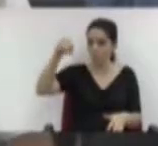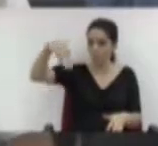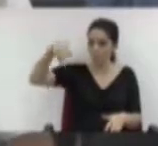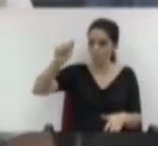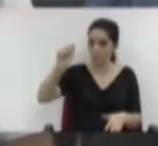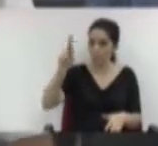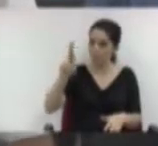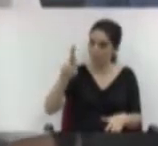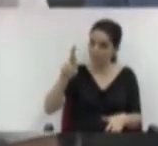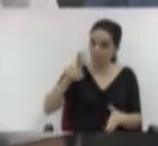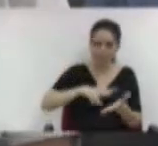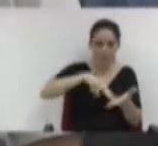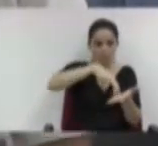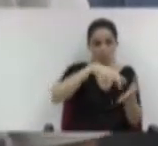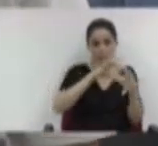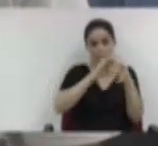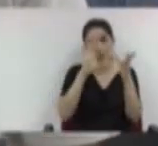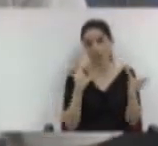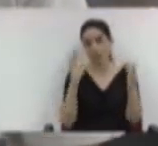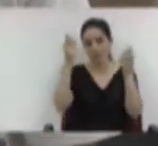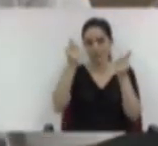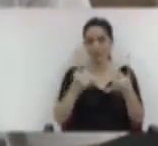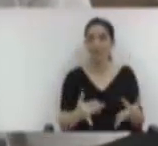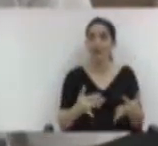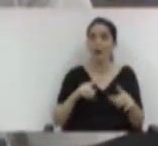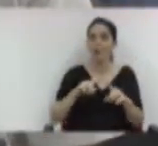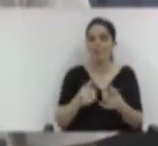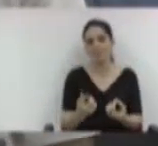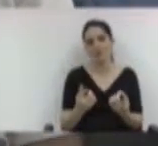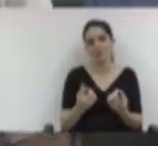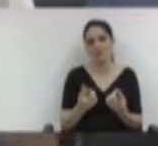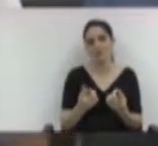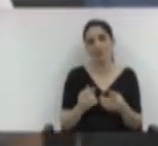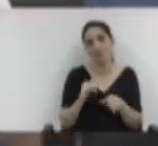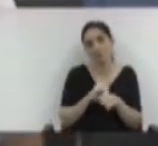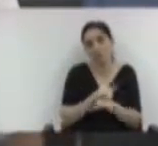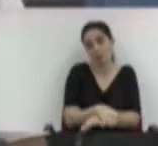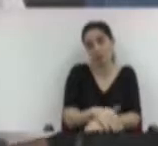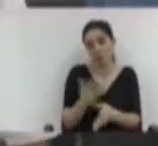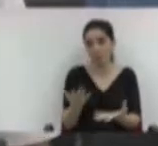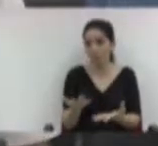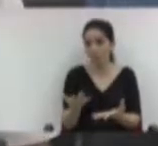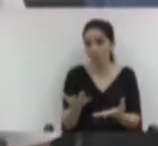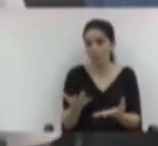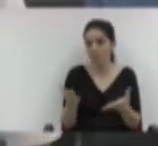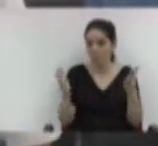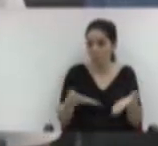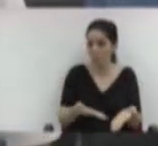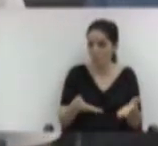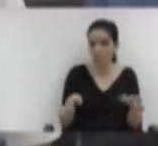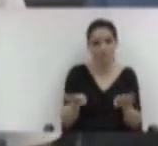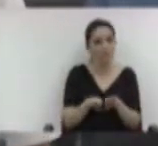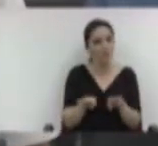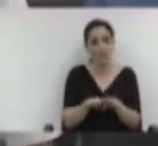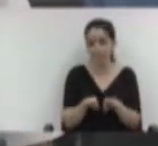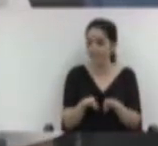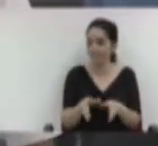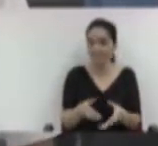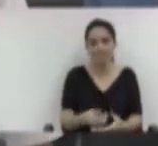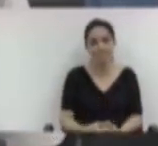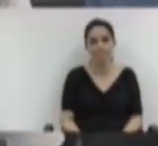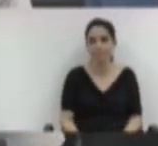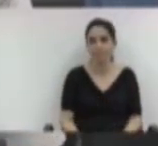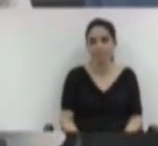a respeito de obras do piscinão. O senhor Osmar da Silva não veio. Osmar da Silva não veio hoje também.